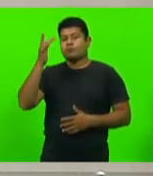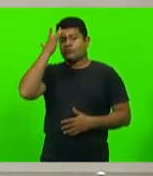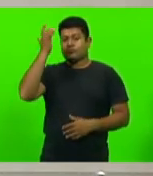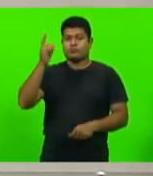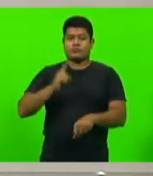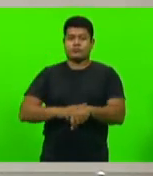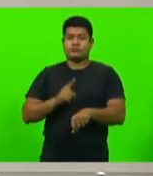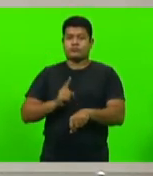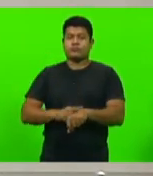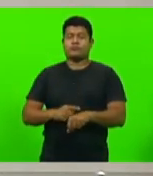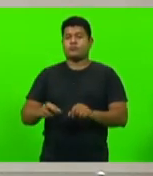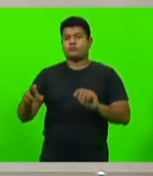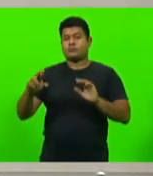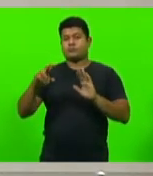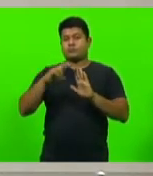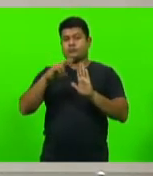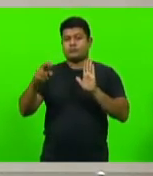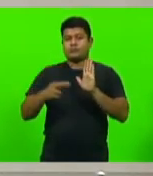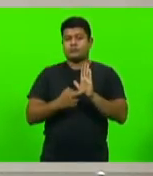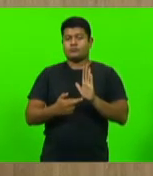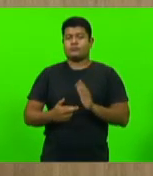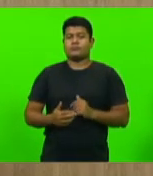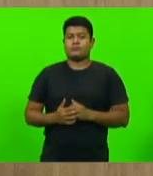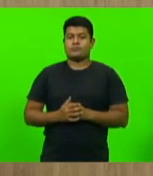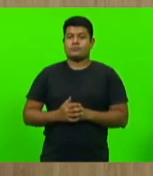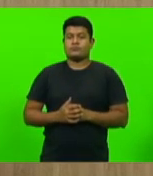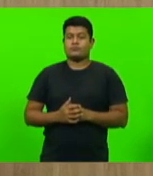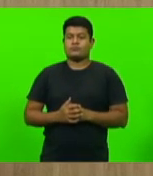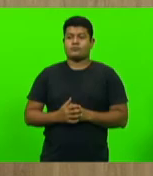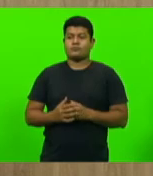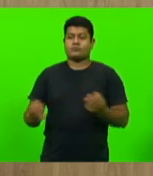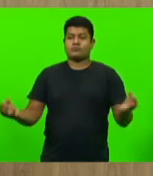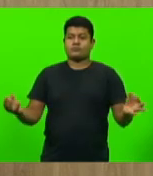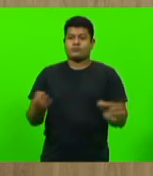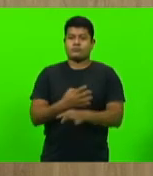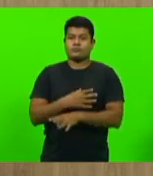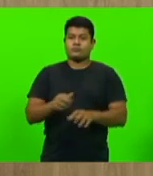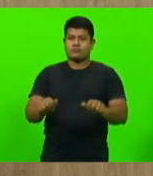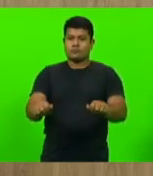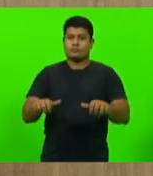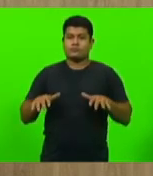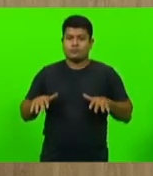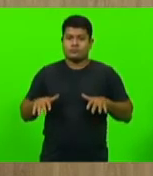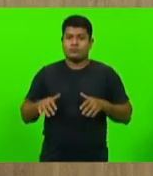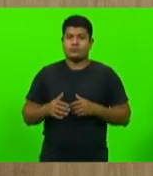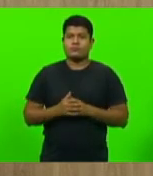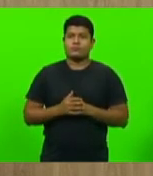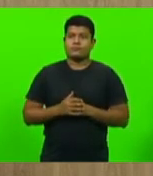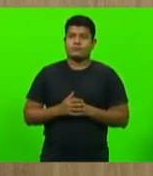amanhã no horário regimental. Está encerrada a sessão.